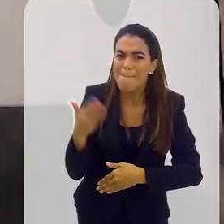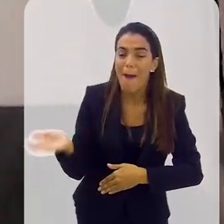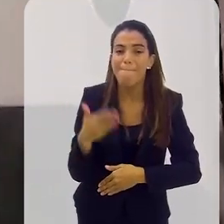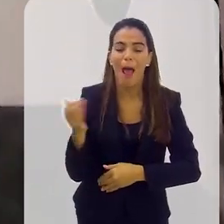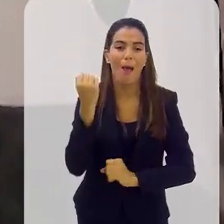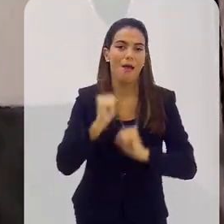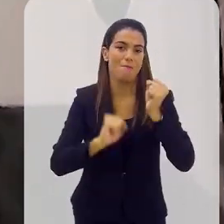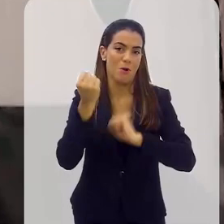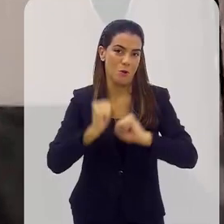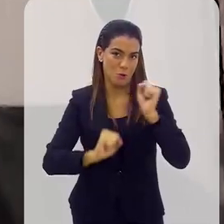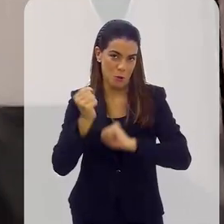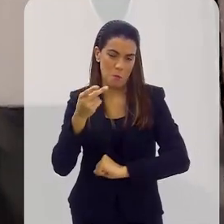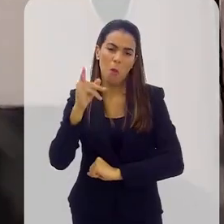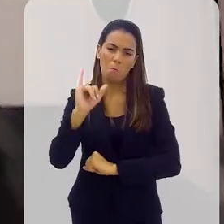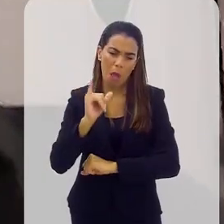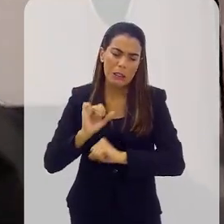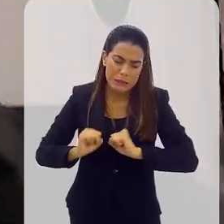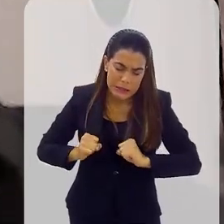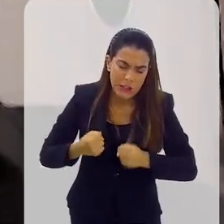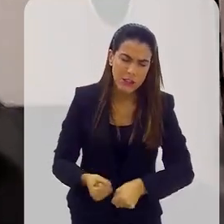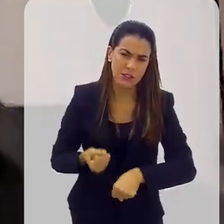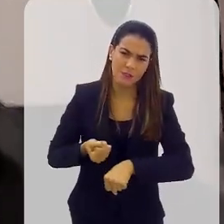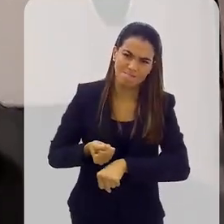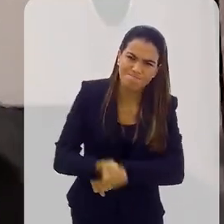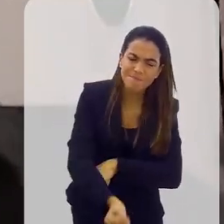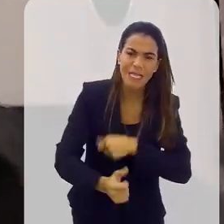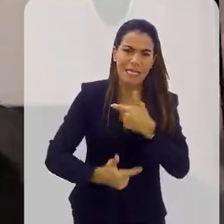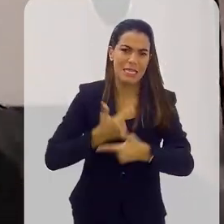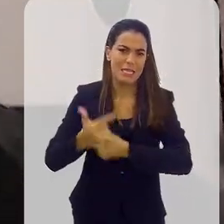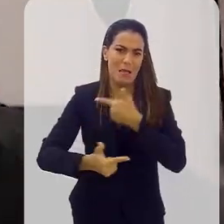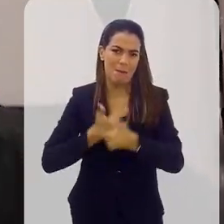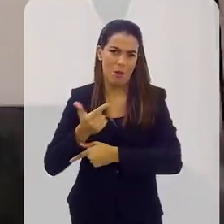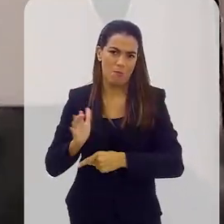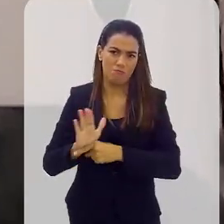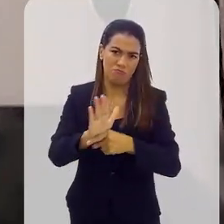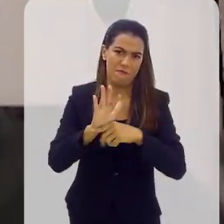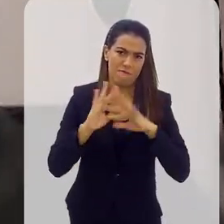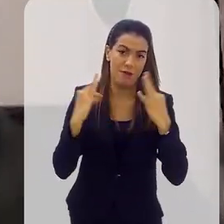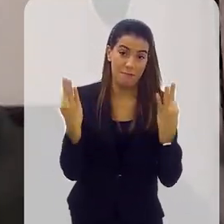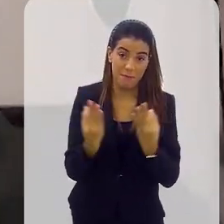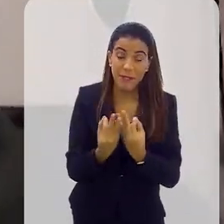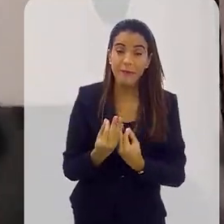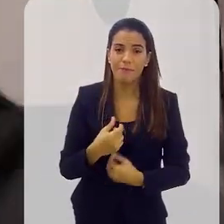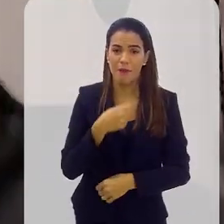né? Então, meu pai sempre foi um batalhador, um homem que trabalhou demais pela família.